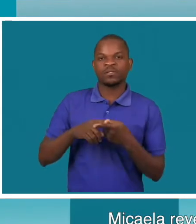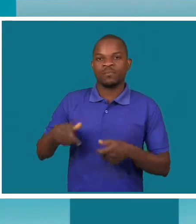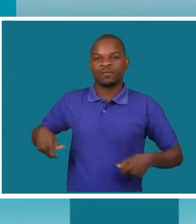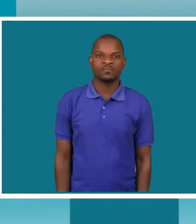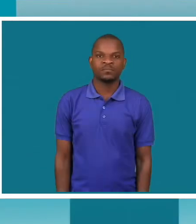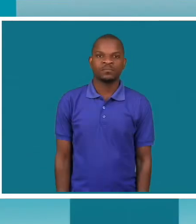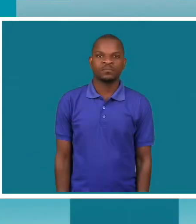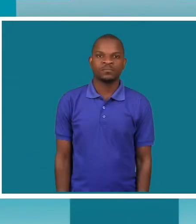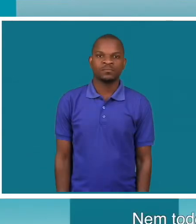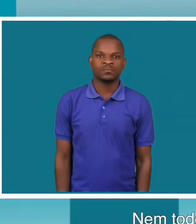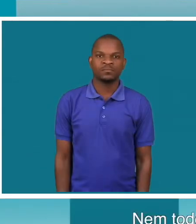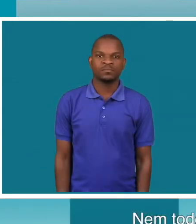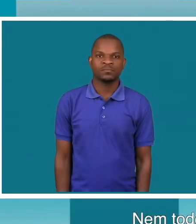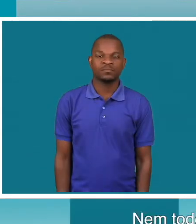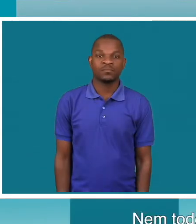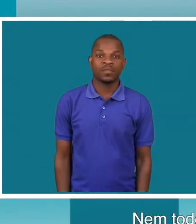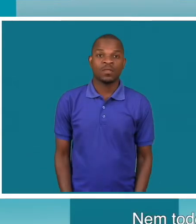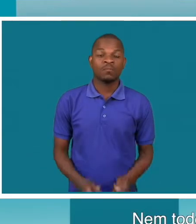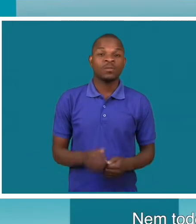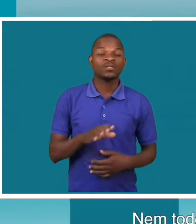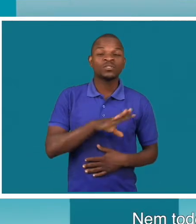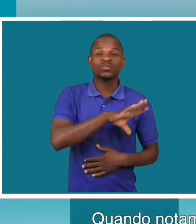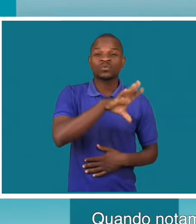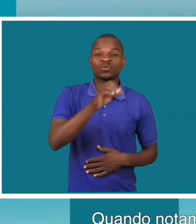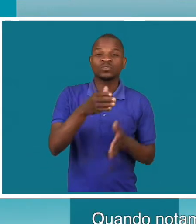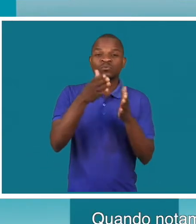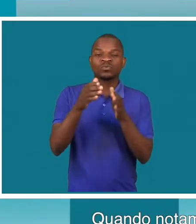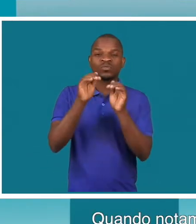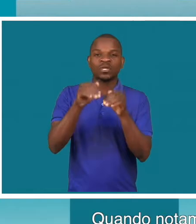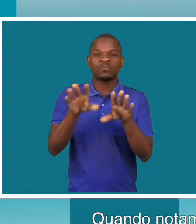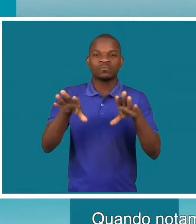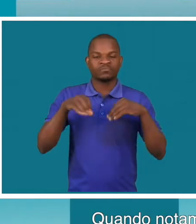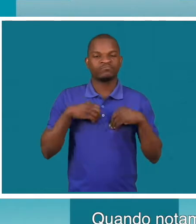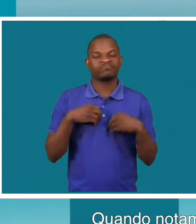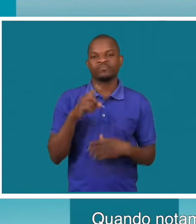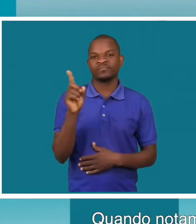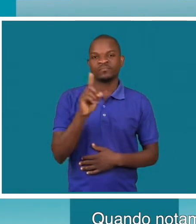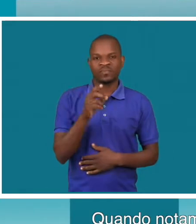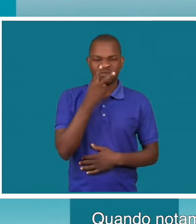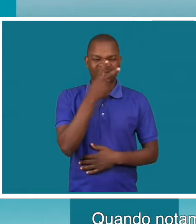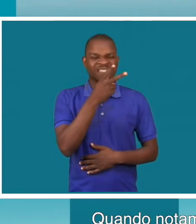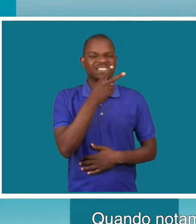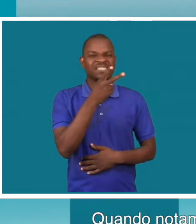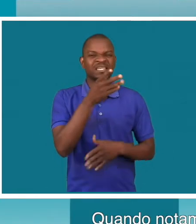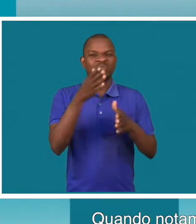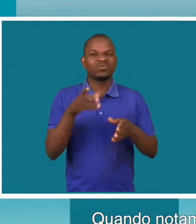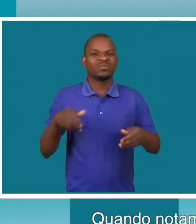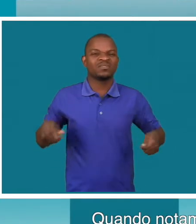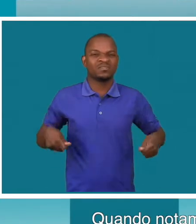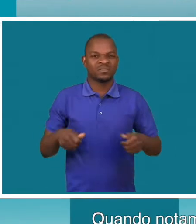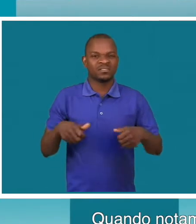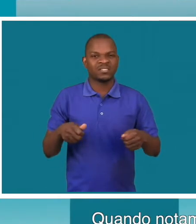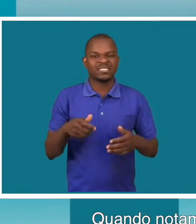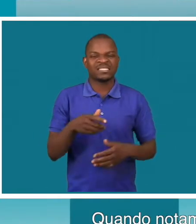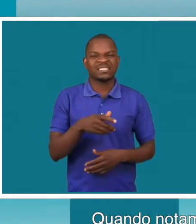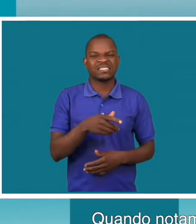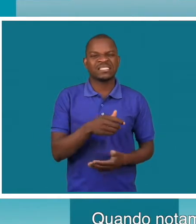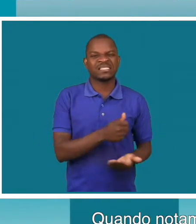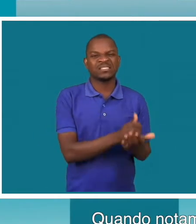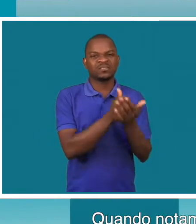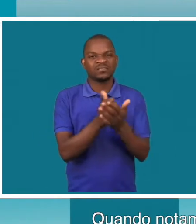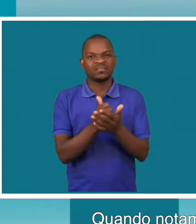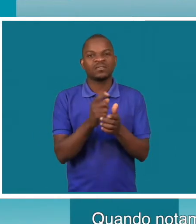rodas nem todos ficassem levar um cadeirante arrecadará que vai levar a ela é a cadeira